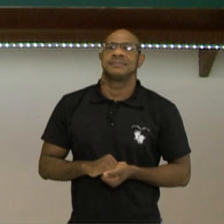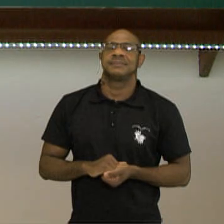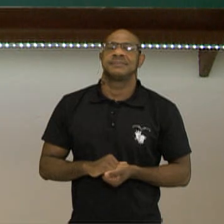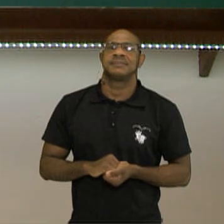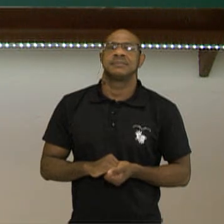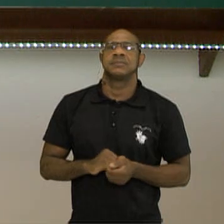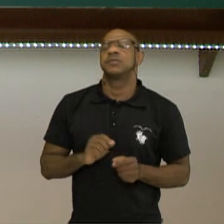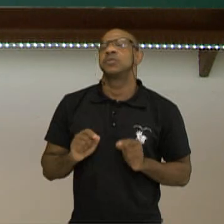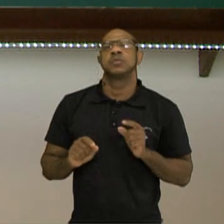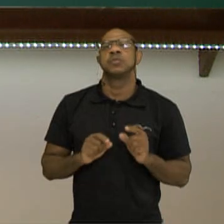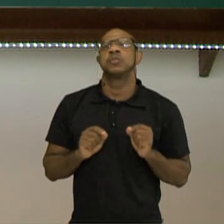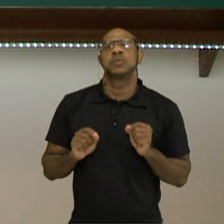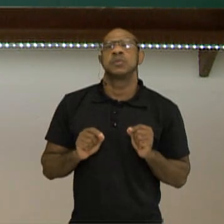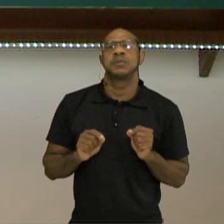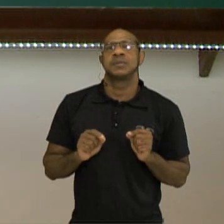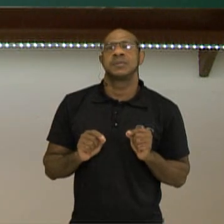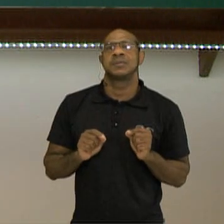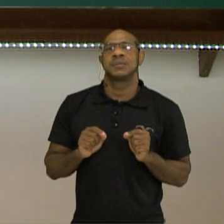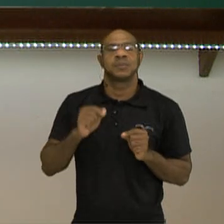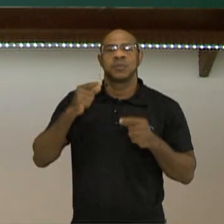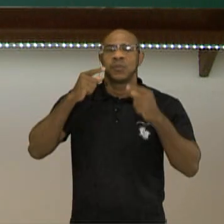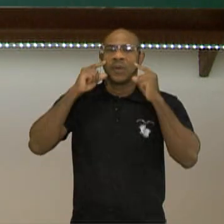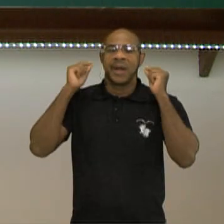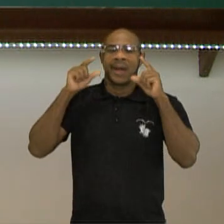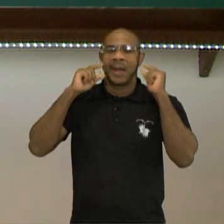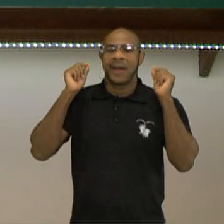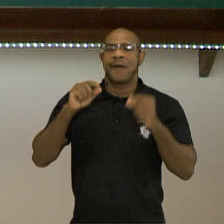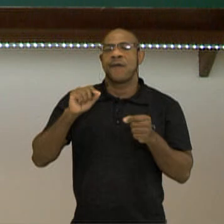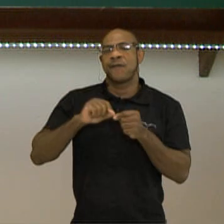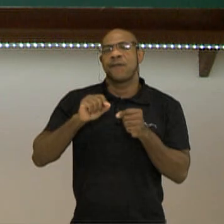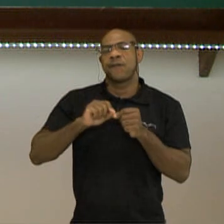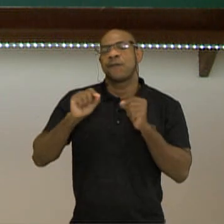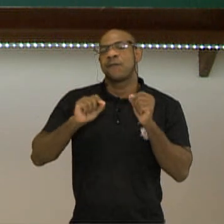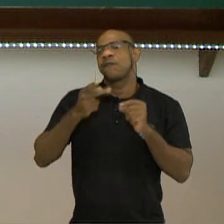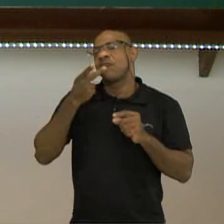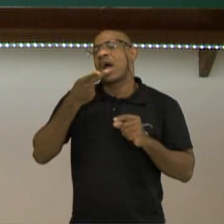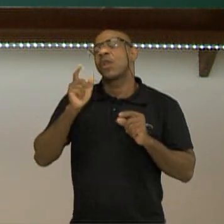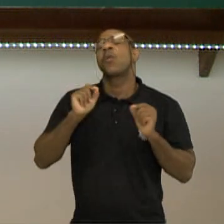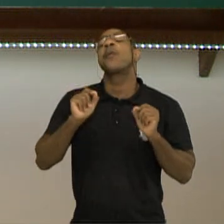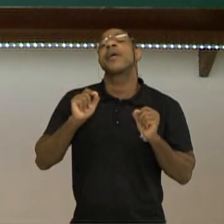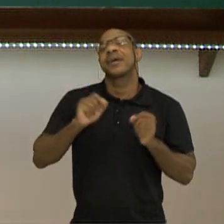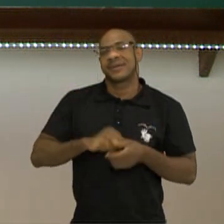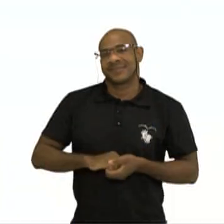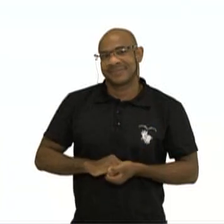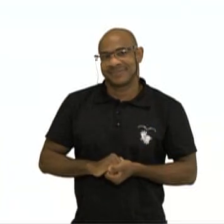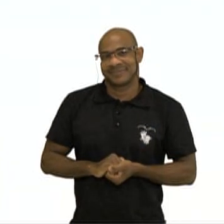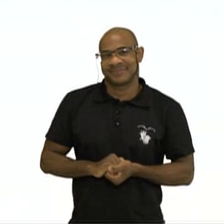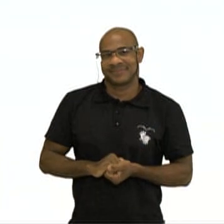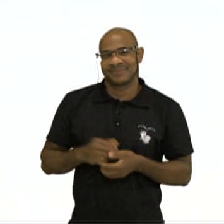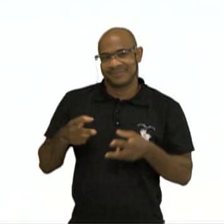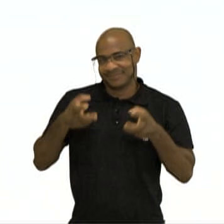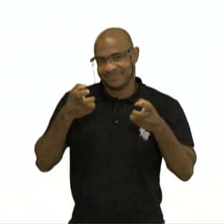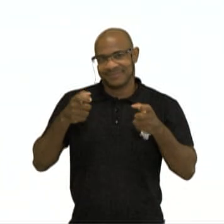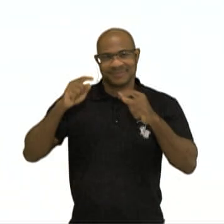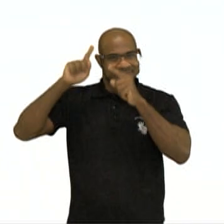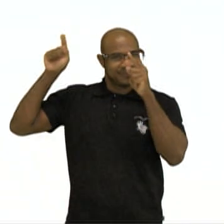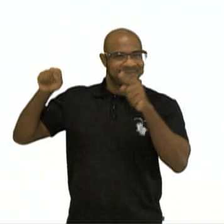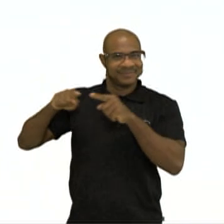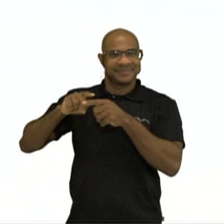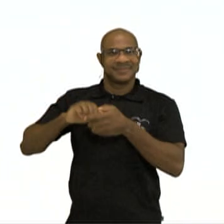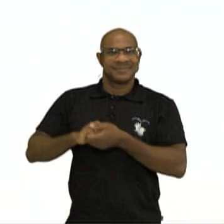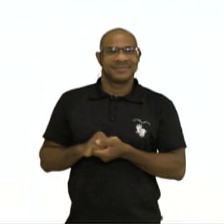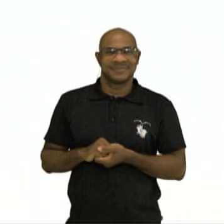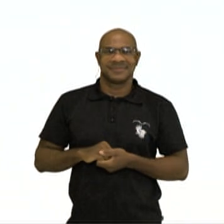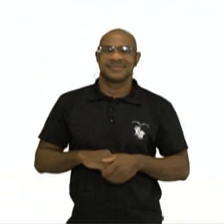O que o Garfield disse? Será que você conseguiu deduzir direitinho pela sua leitura? Eu posso ver o futuro